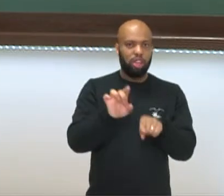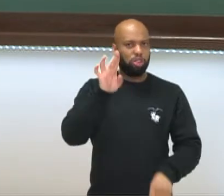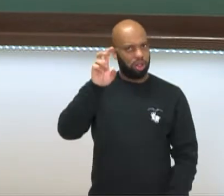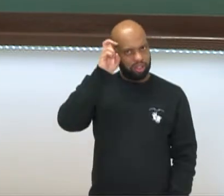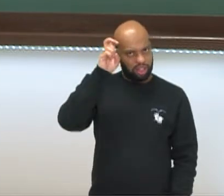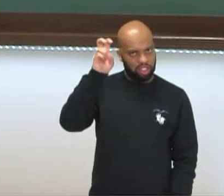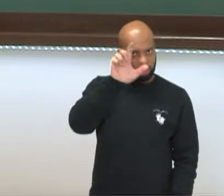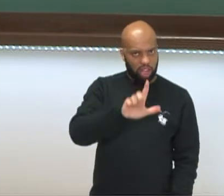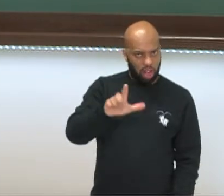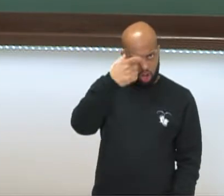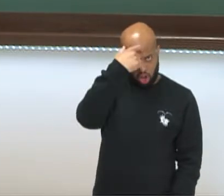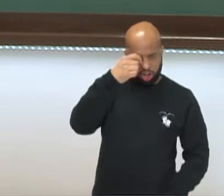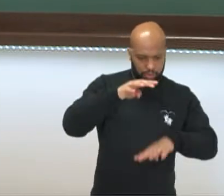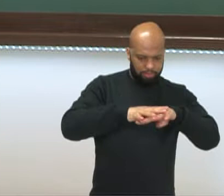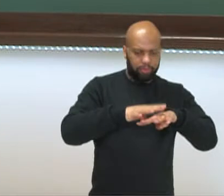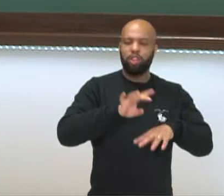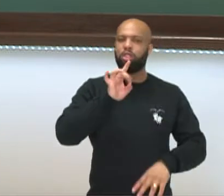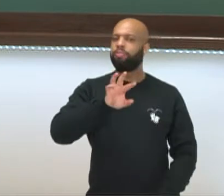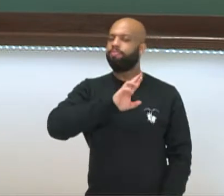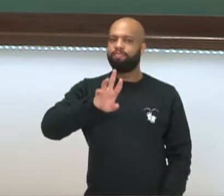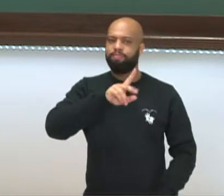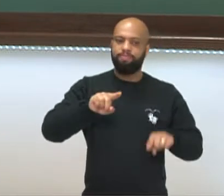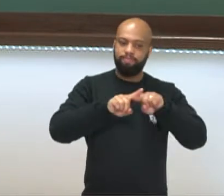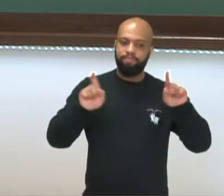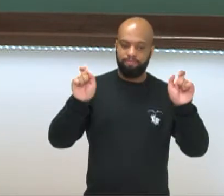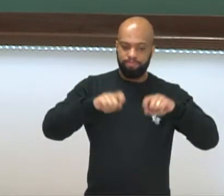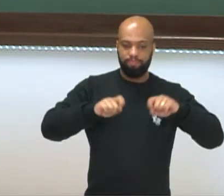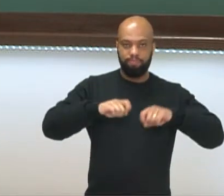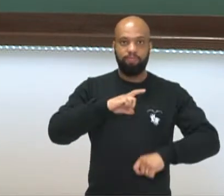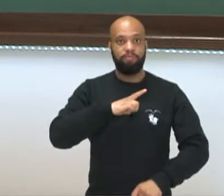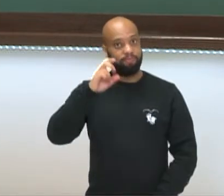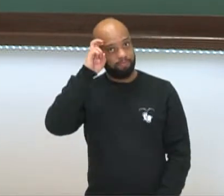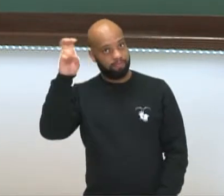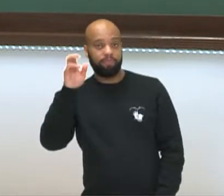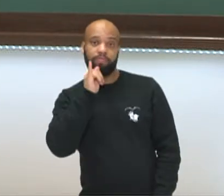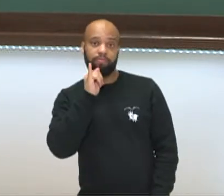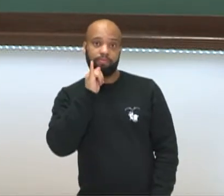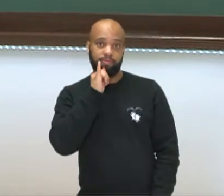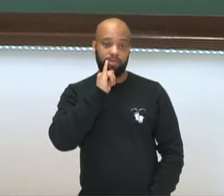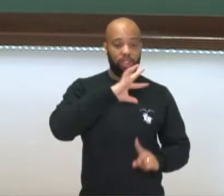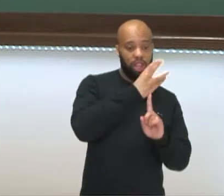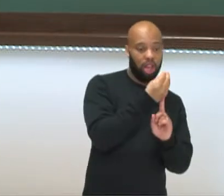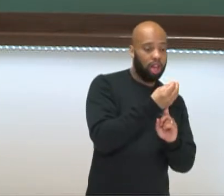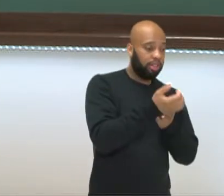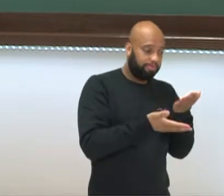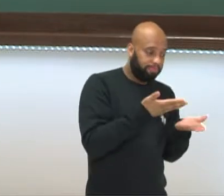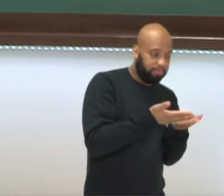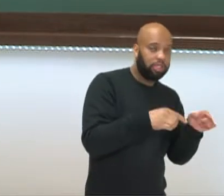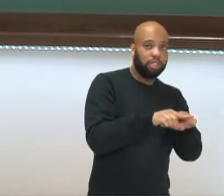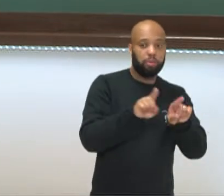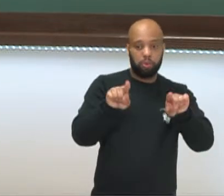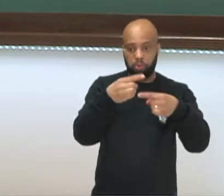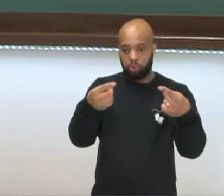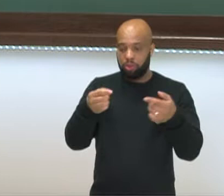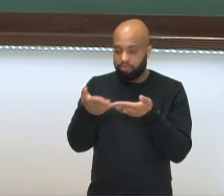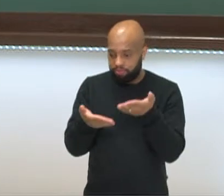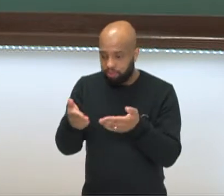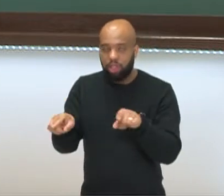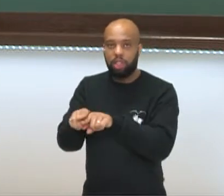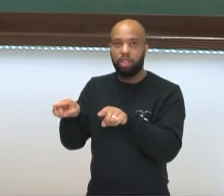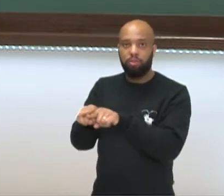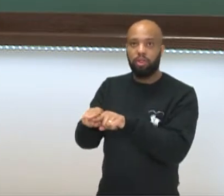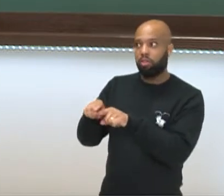inteligência lógico-matemática, mas nós podemos ter uma inteligência como, por exemplo, para lidar com artes, com músicas, para lidar